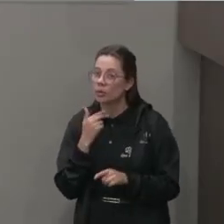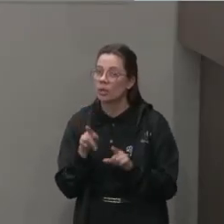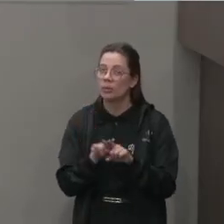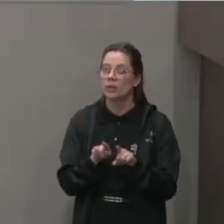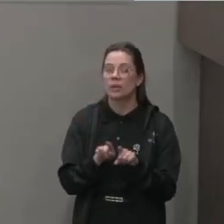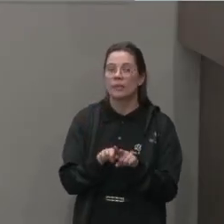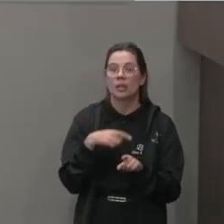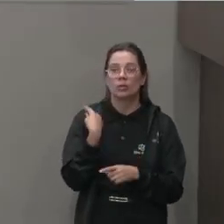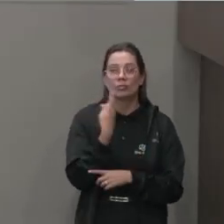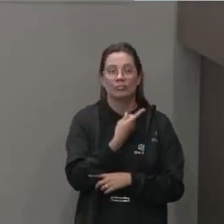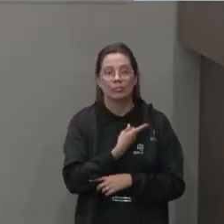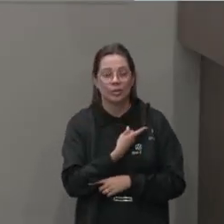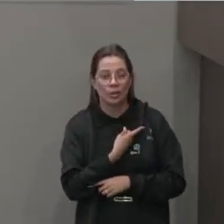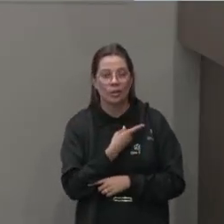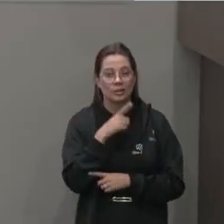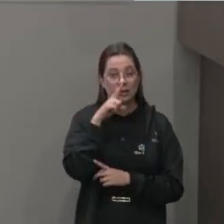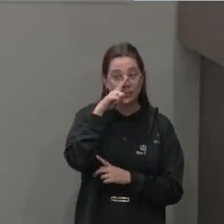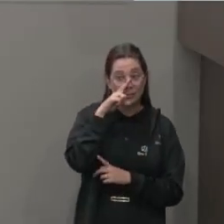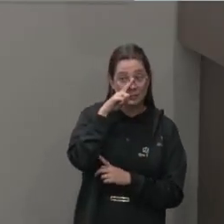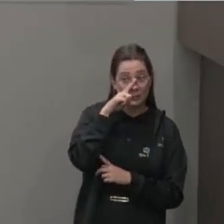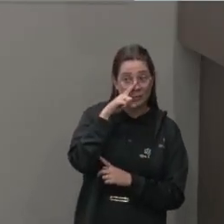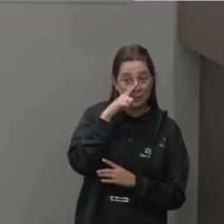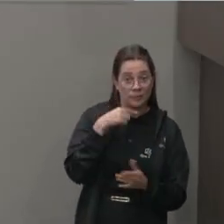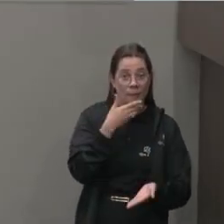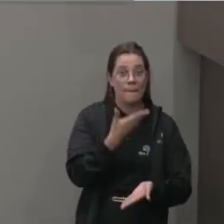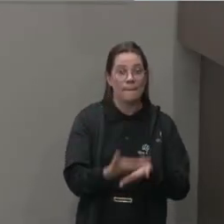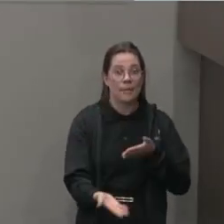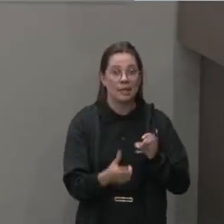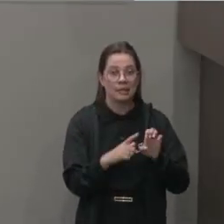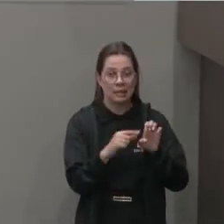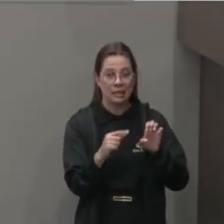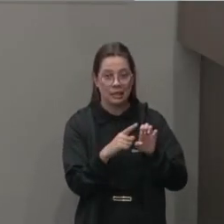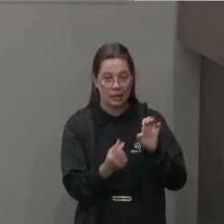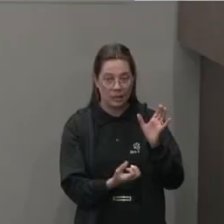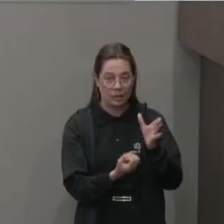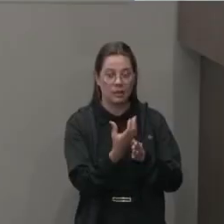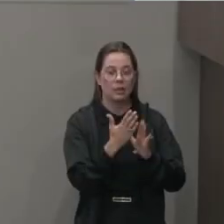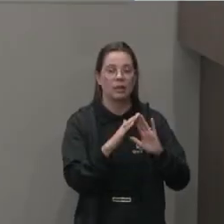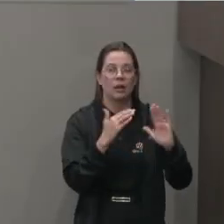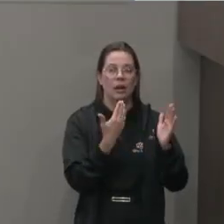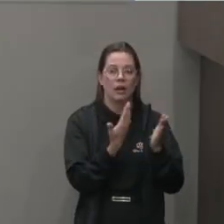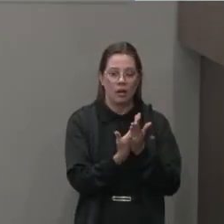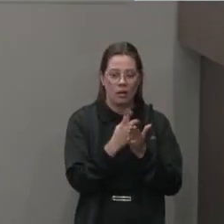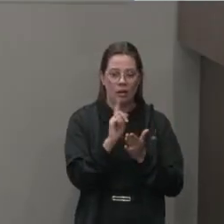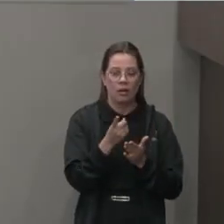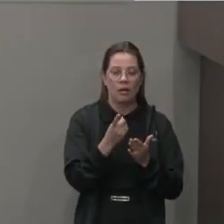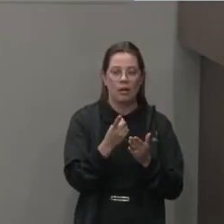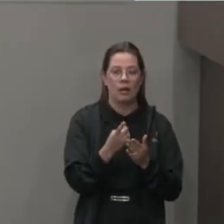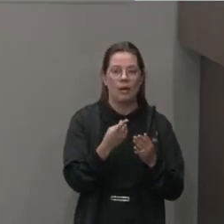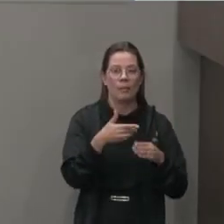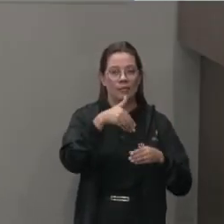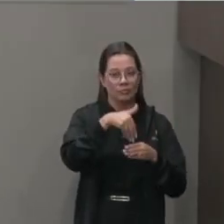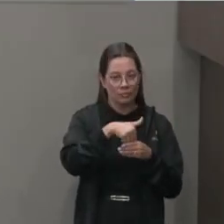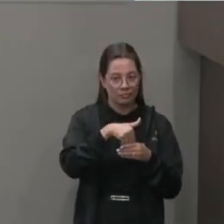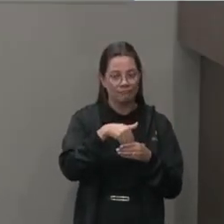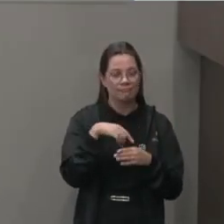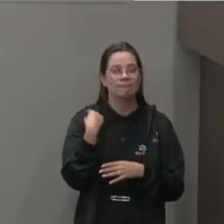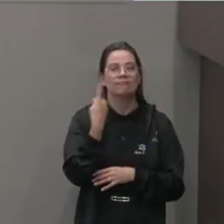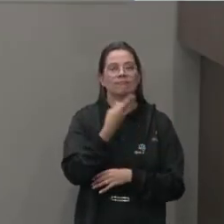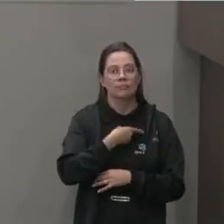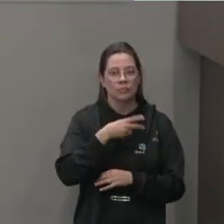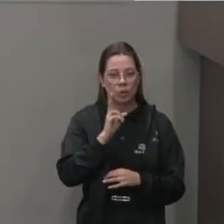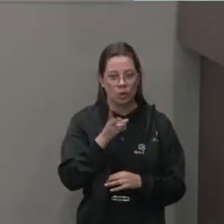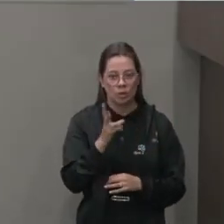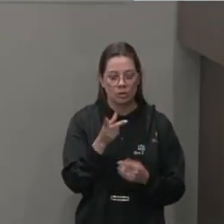risco daqui um pouco de nós perder esse empreendimento, né? Então, é uma votação delicada, mas estamos sempre